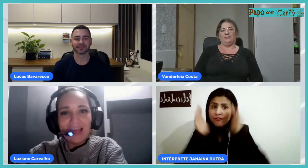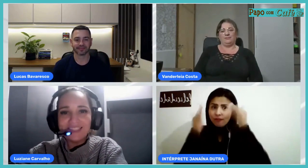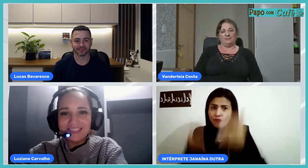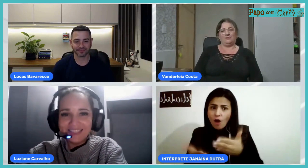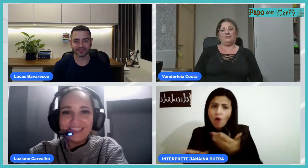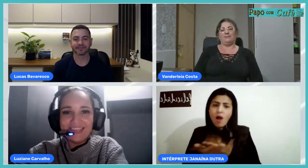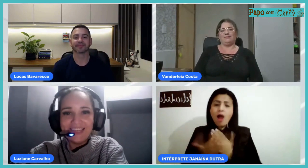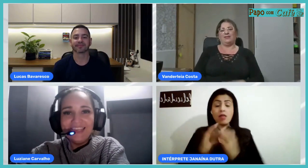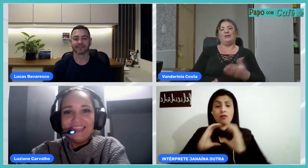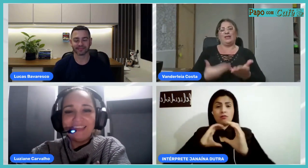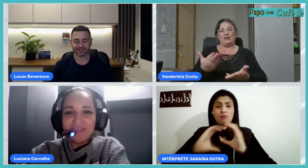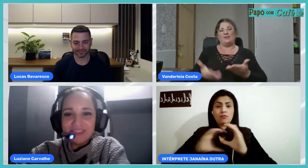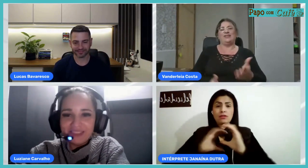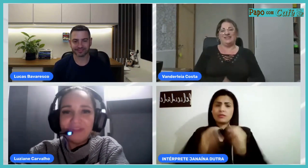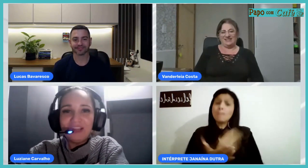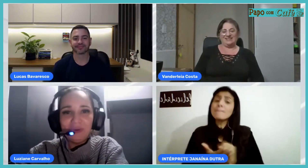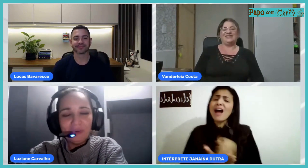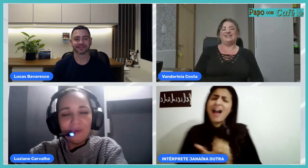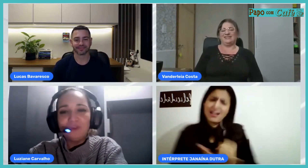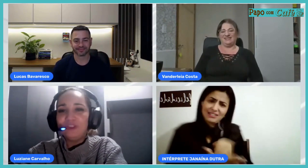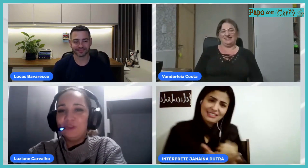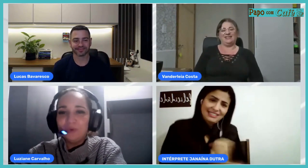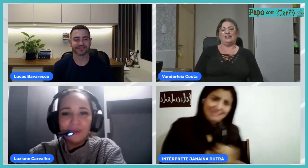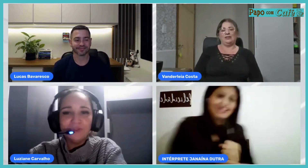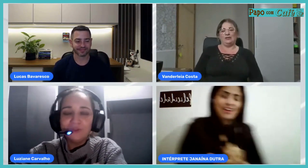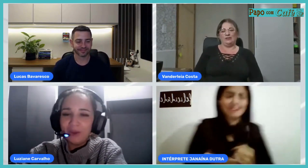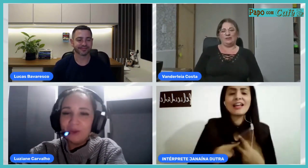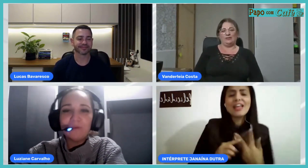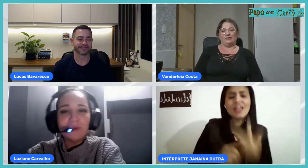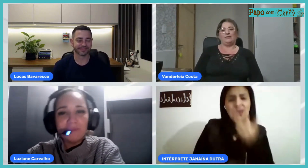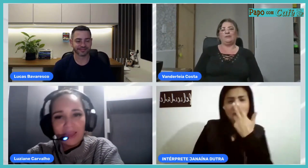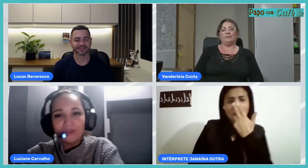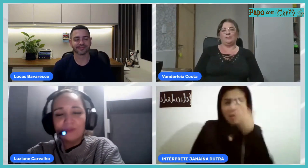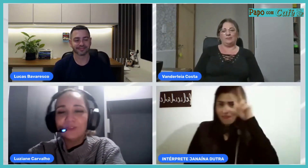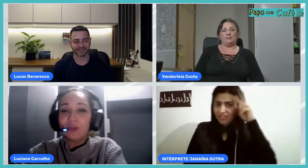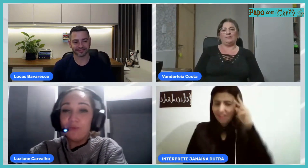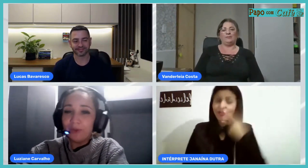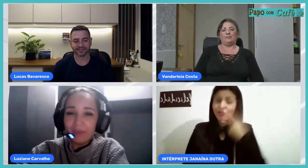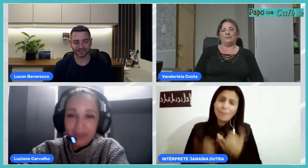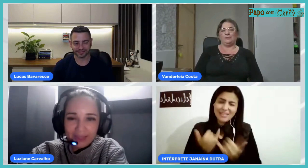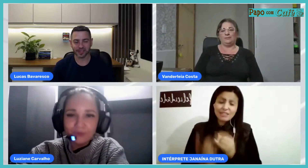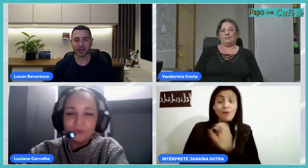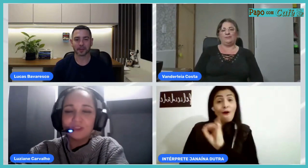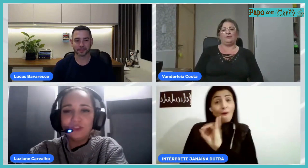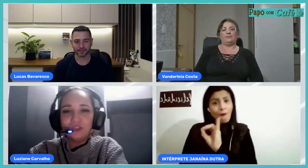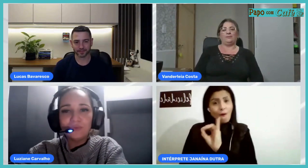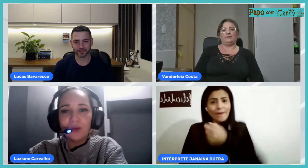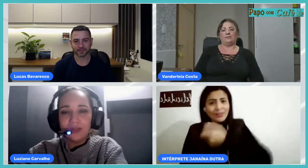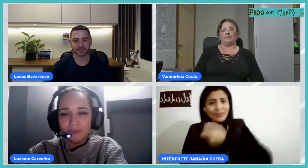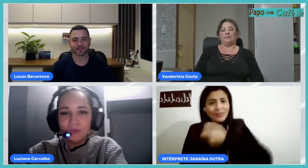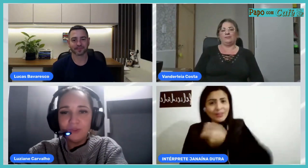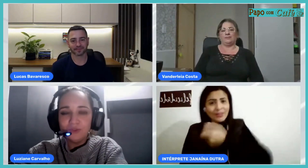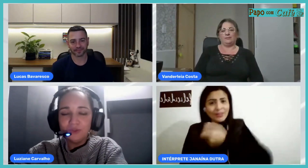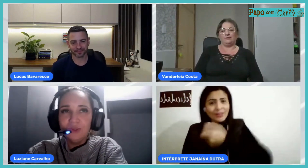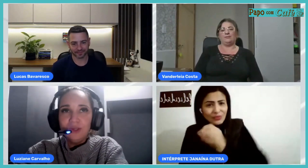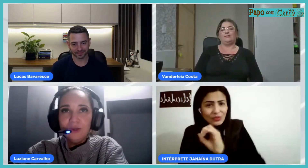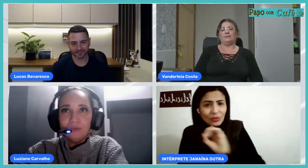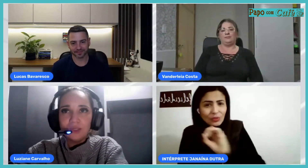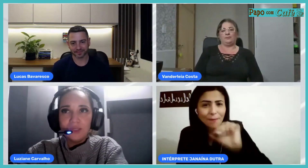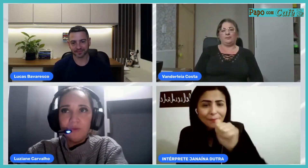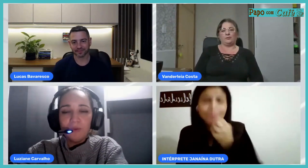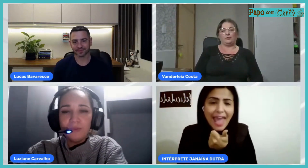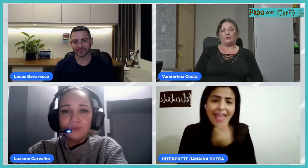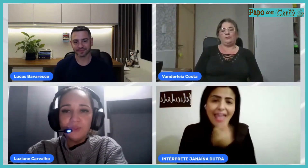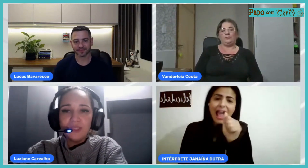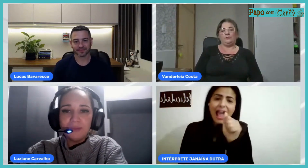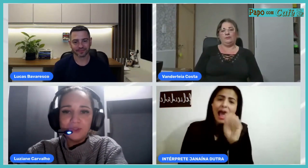mais básica, né, que a Wanda falou, de oi, tudo bem, cumprimentos, alfabetos, a gente foca muito,